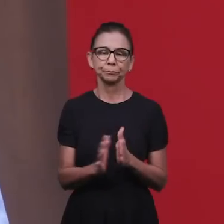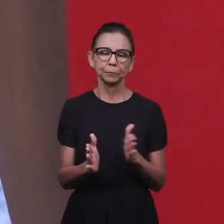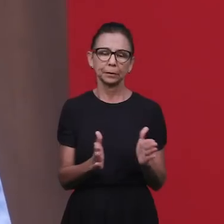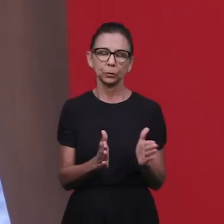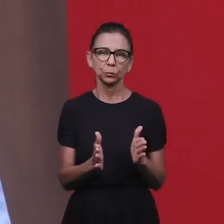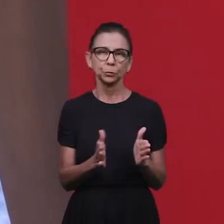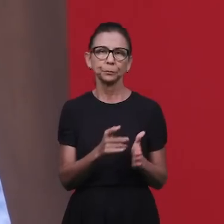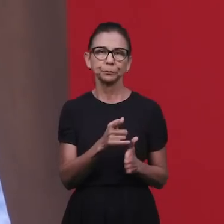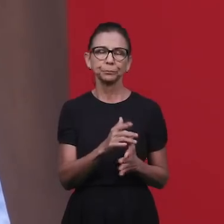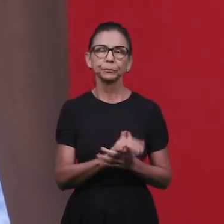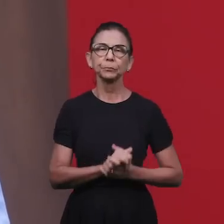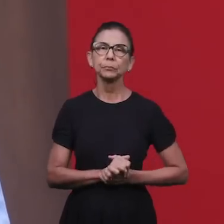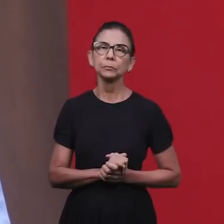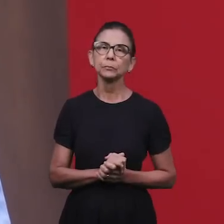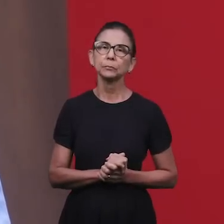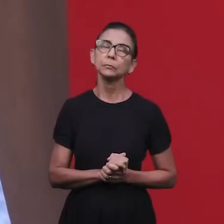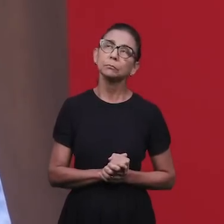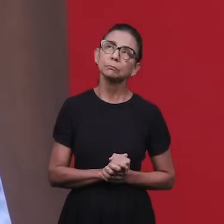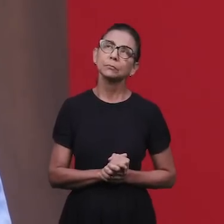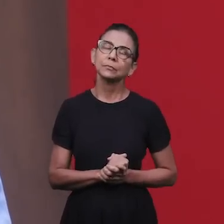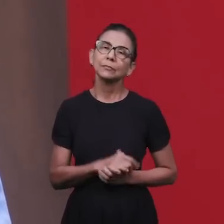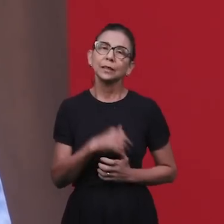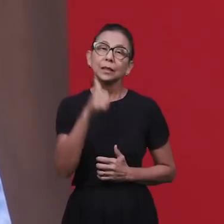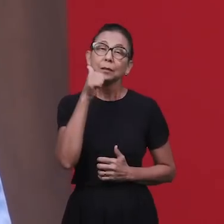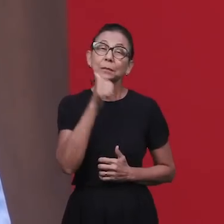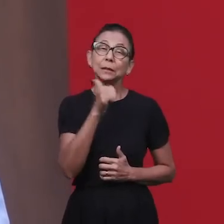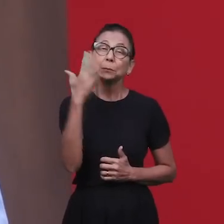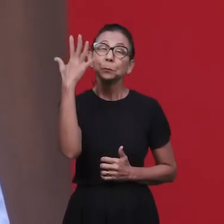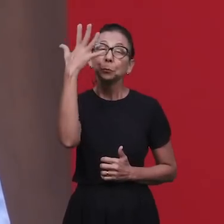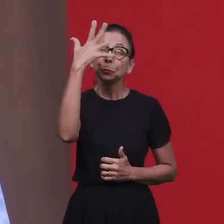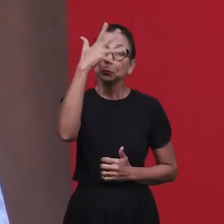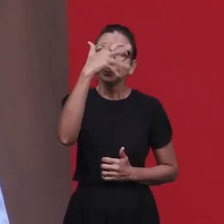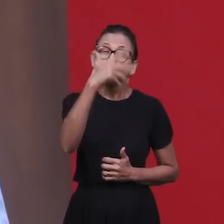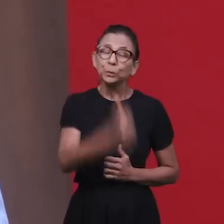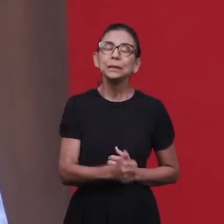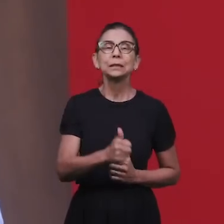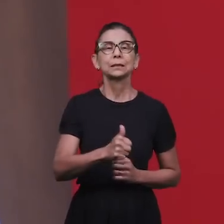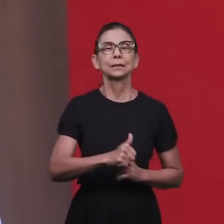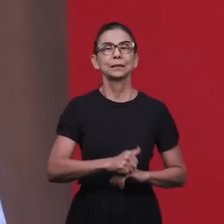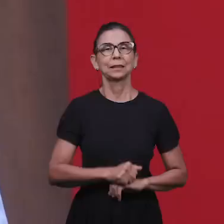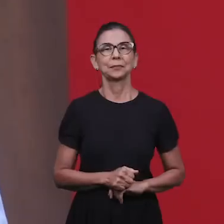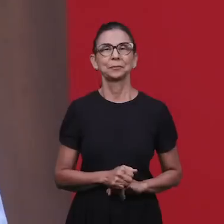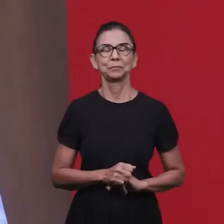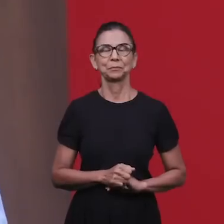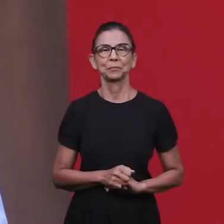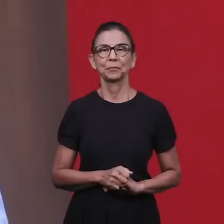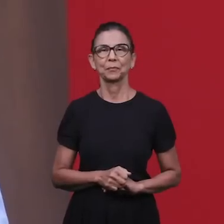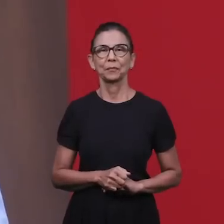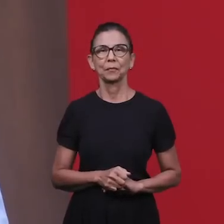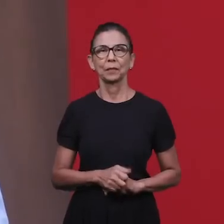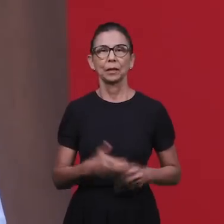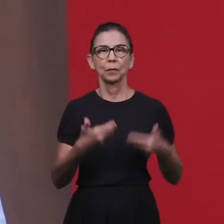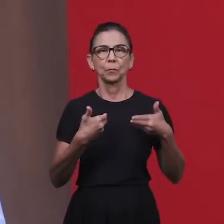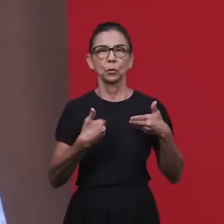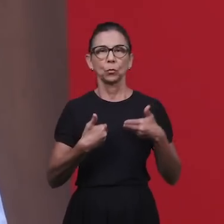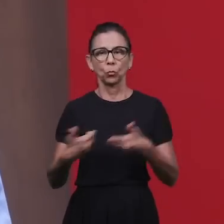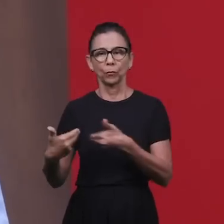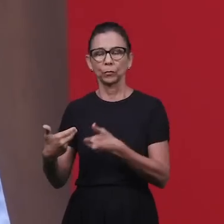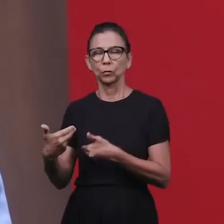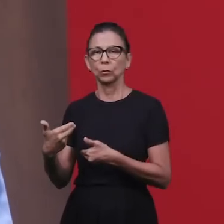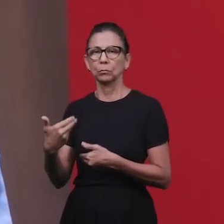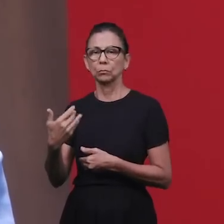a menina mais bonita da escola me convidou para ir para uma festa. E a festa